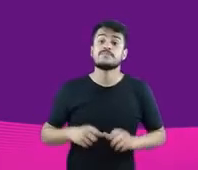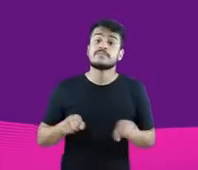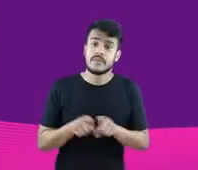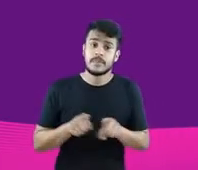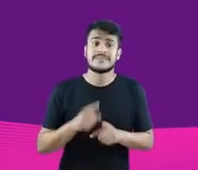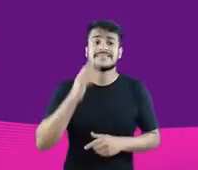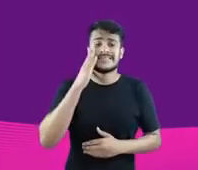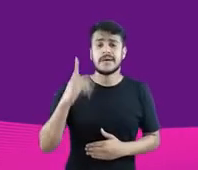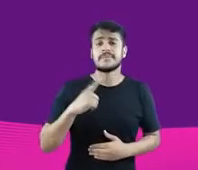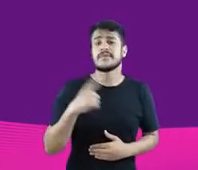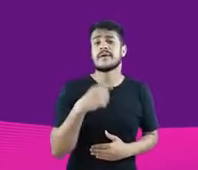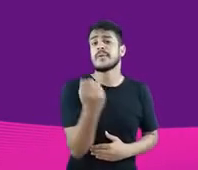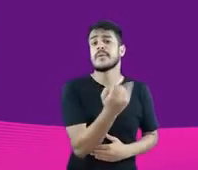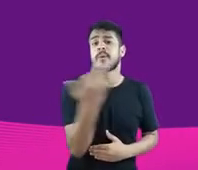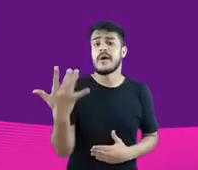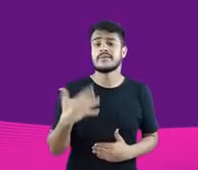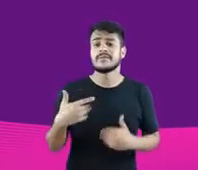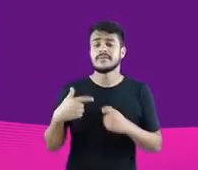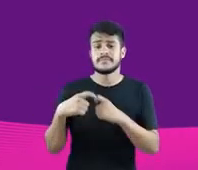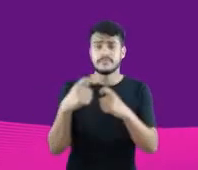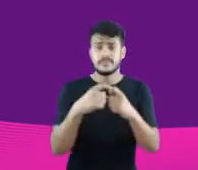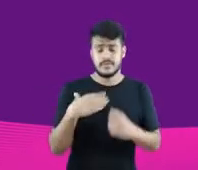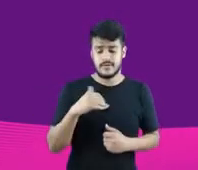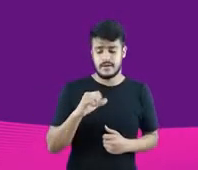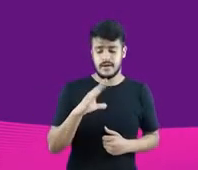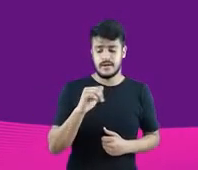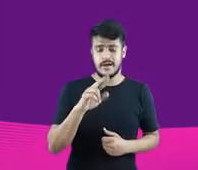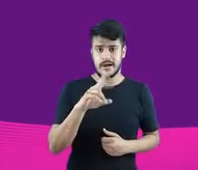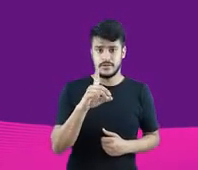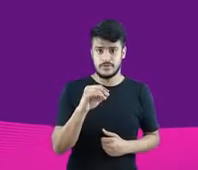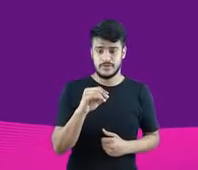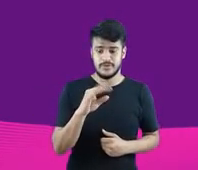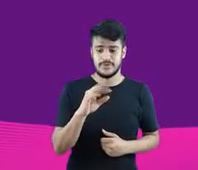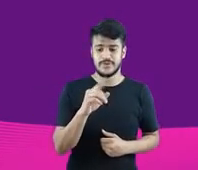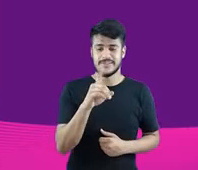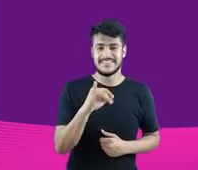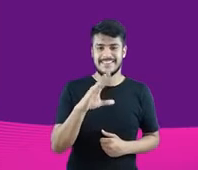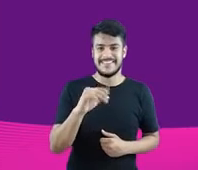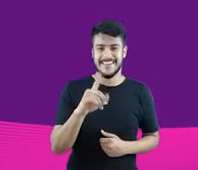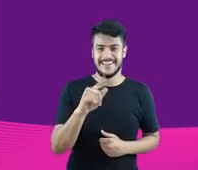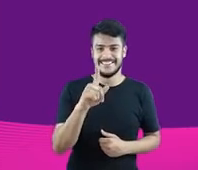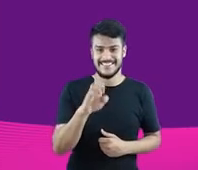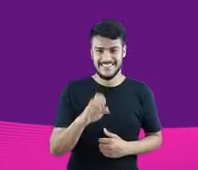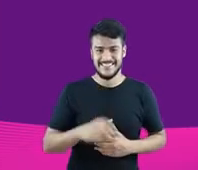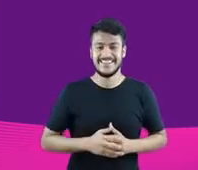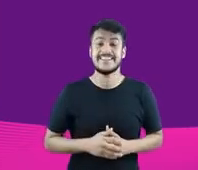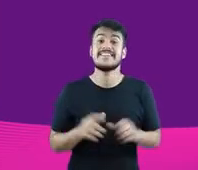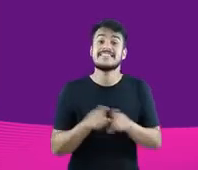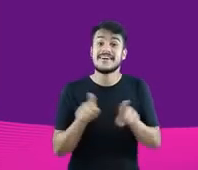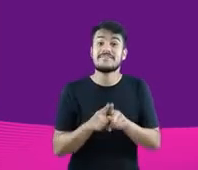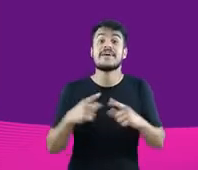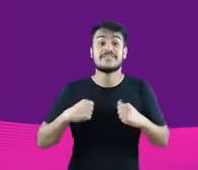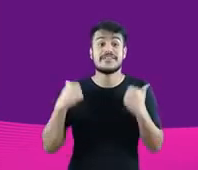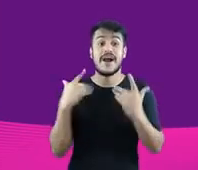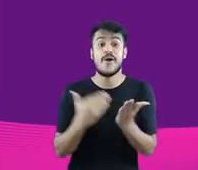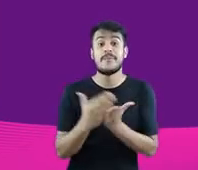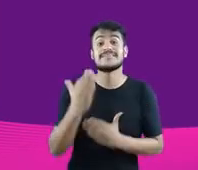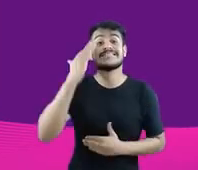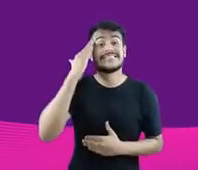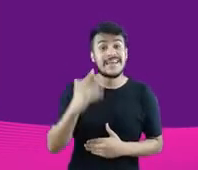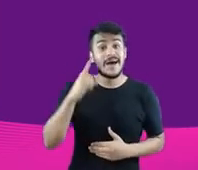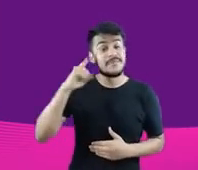de cardiotoxicidade, né? A Sociedade de Cardiologia já reconhece a importância disso, criou,